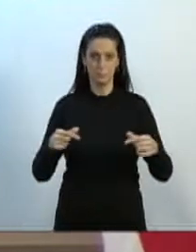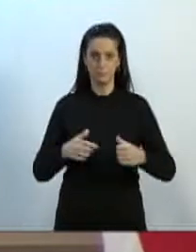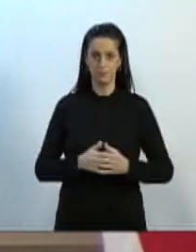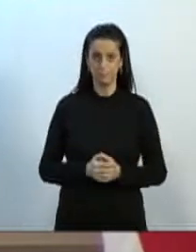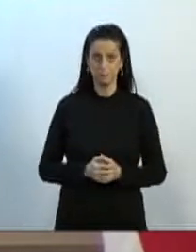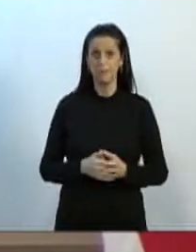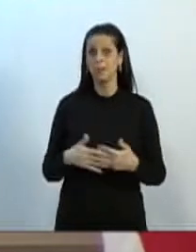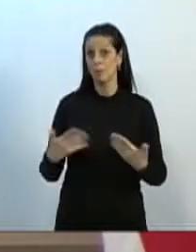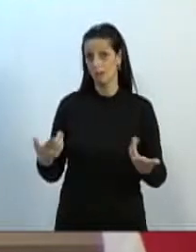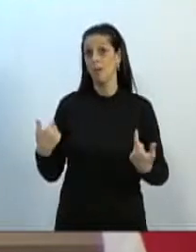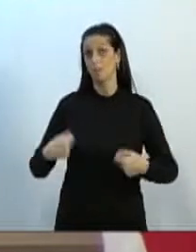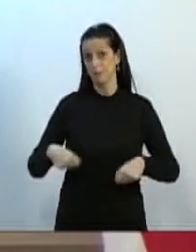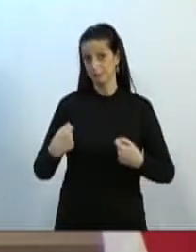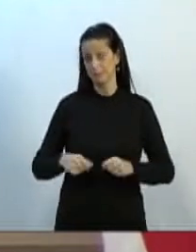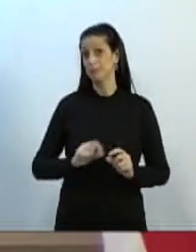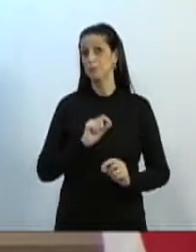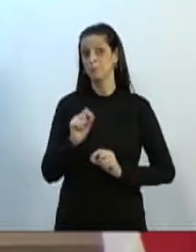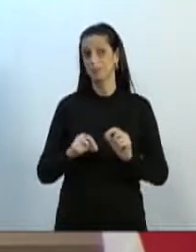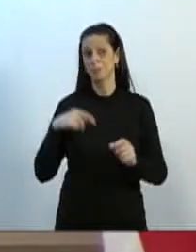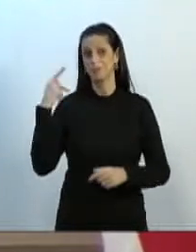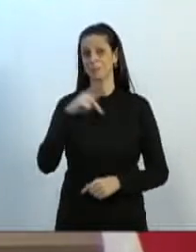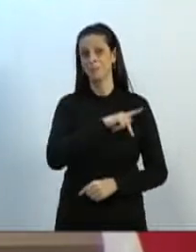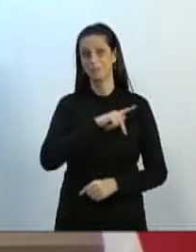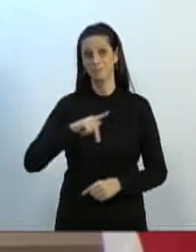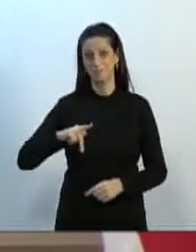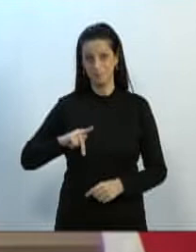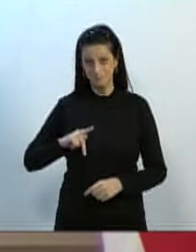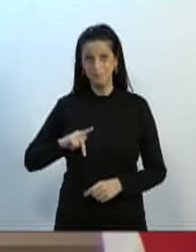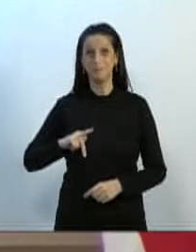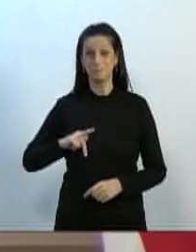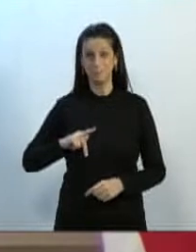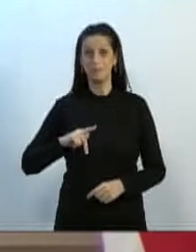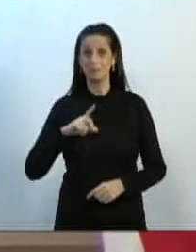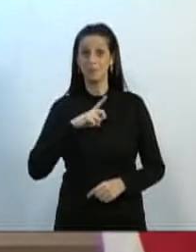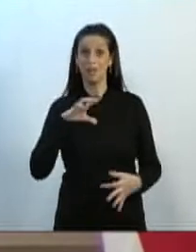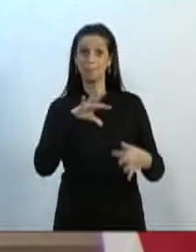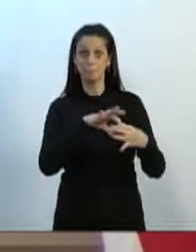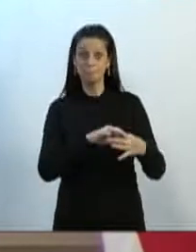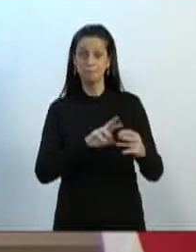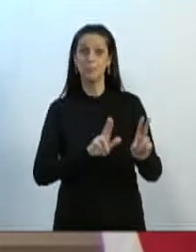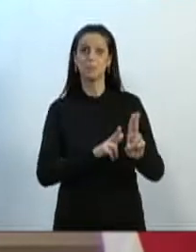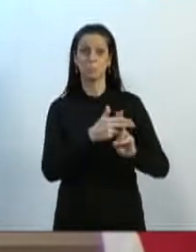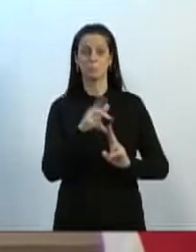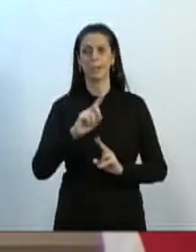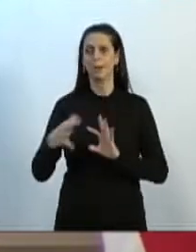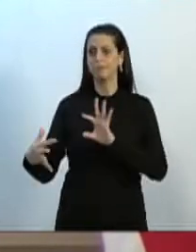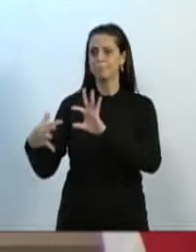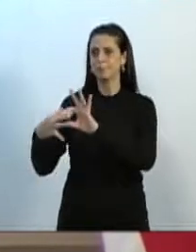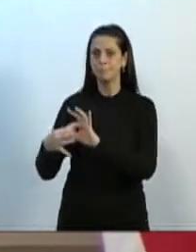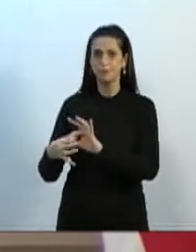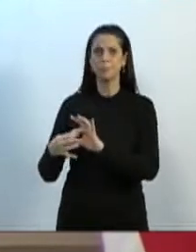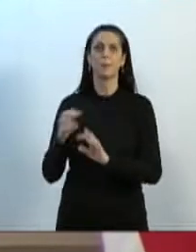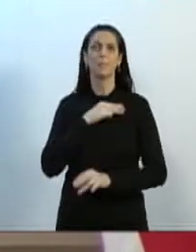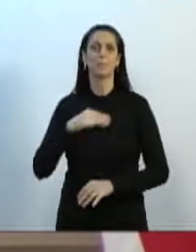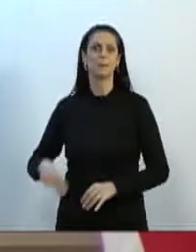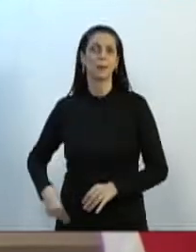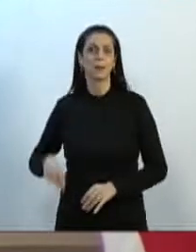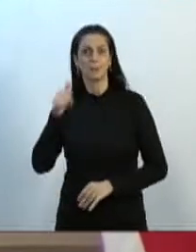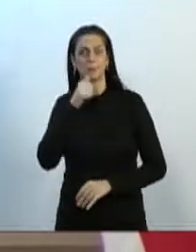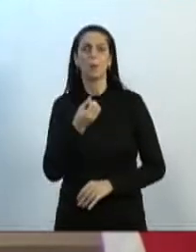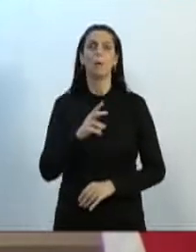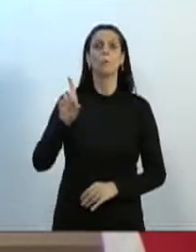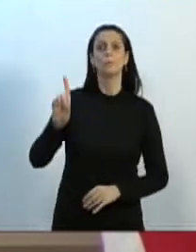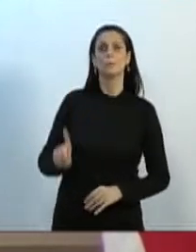deveria ser colocada como política pública abarcada pelo SUS, e não vinculado ao Ministério das Mulheres ou dos Direitos